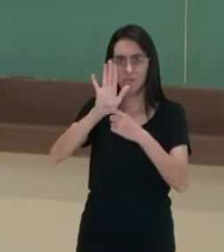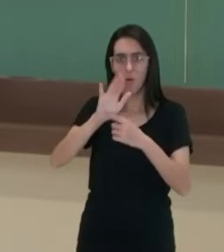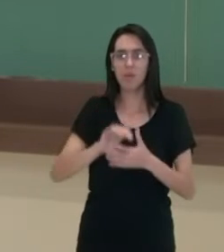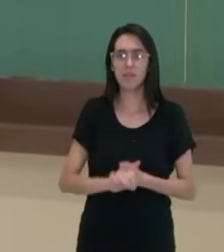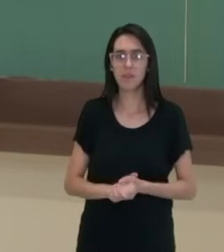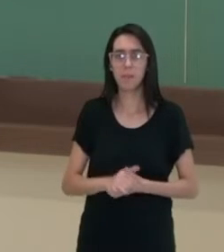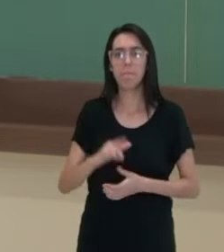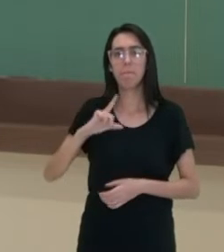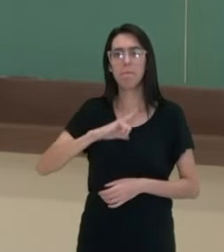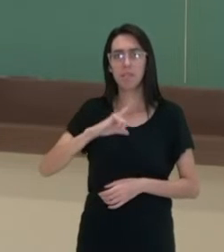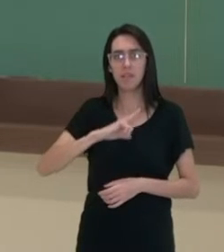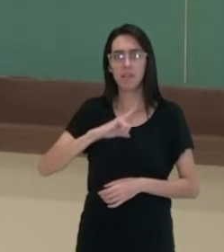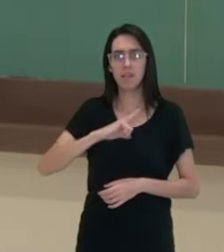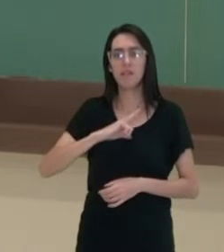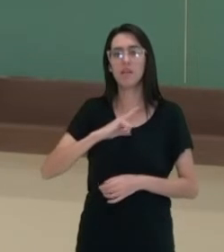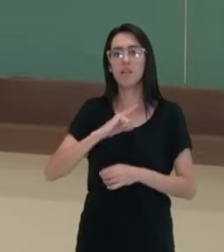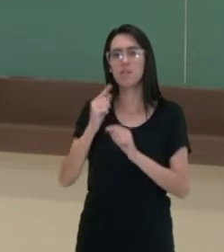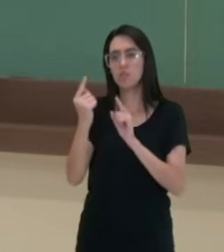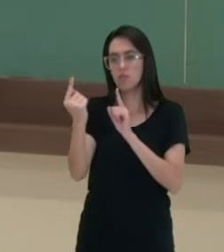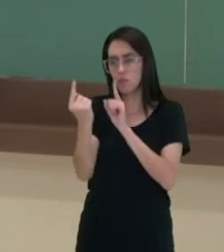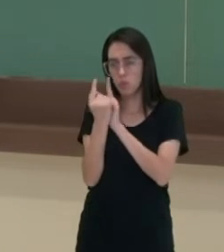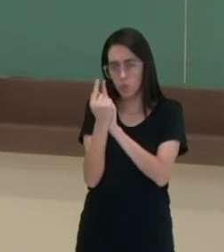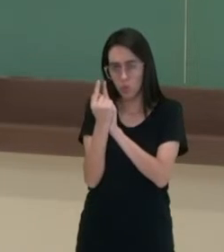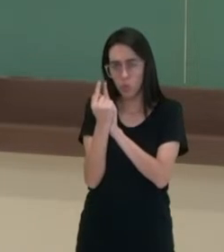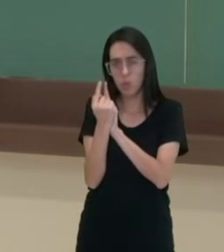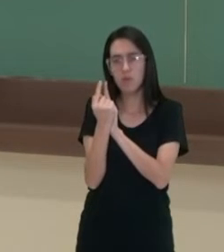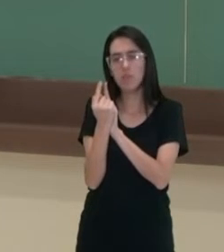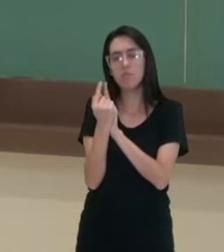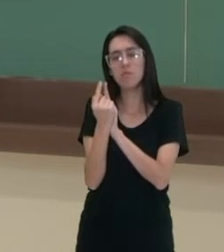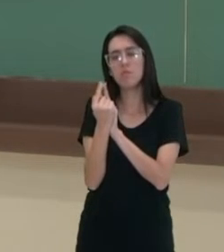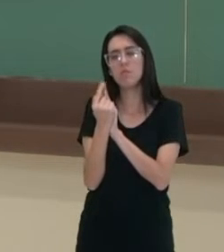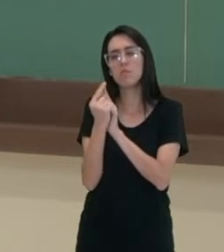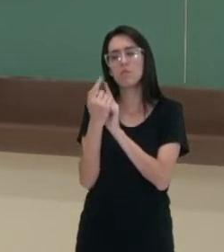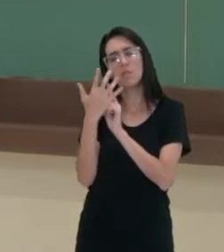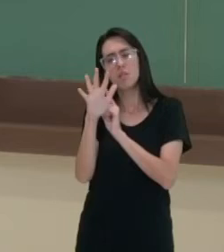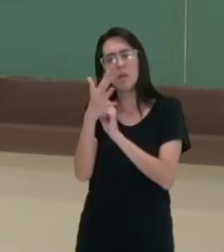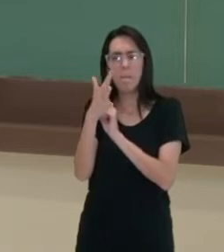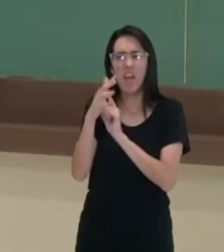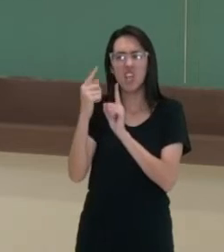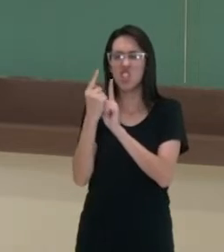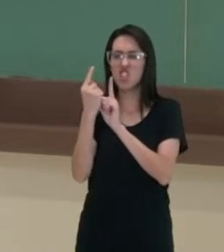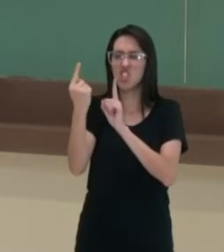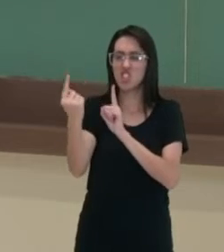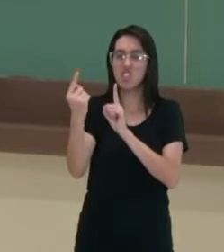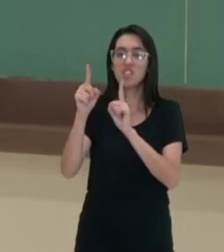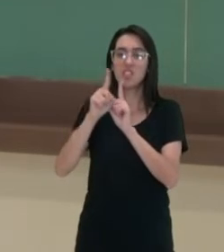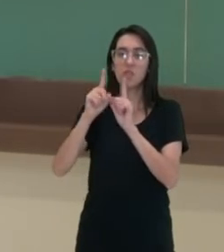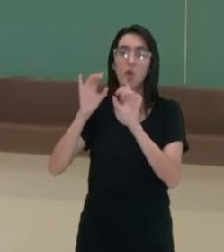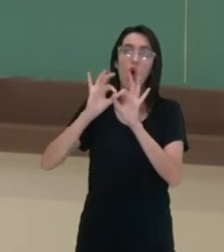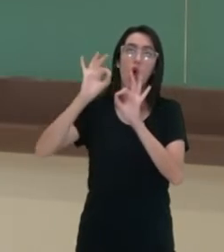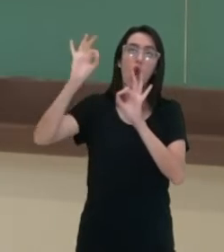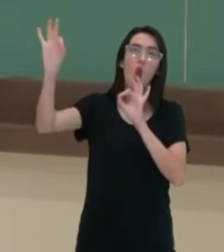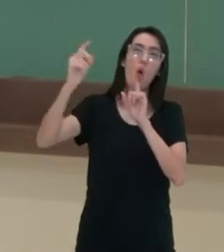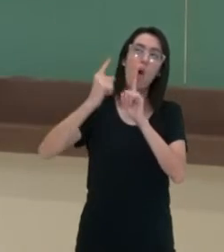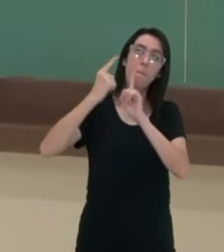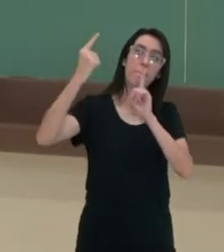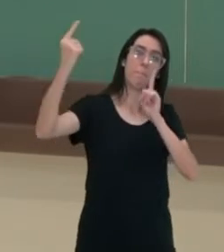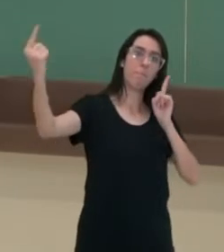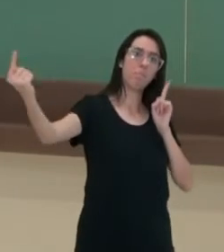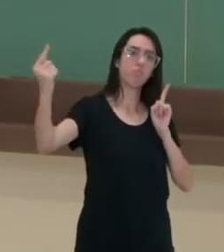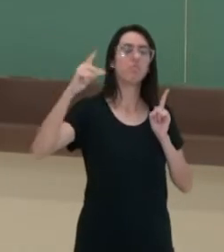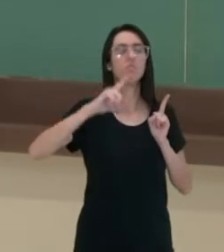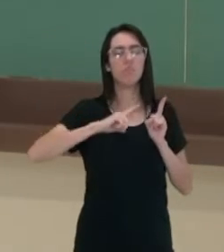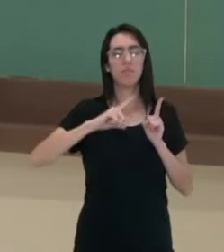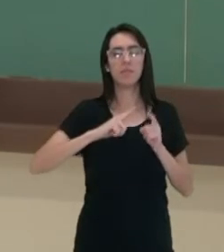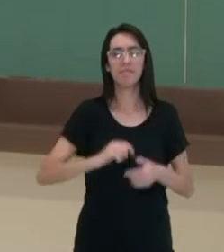que eu me afasto e chego mais próximo, mas não fico tão longe. E longa, esgrima e kendo, que por conta dos seus instrumentos, eles ficam